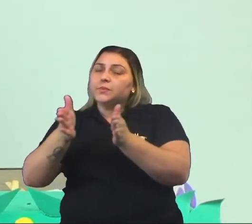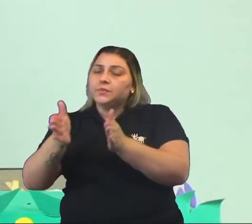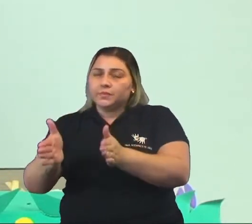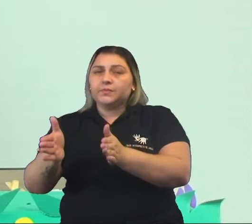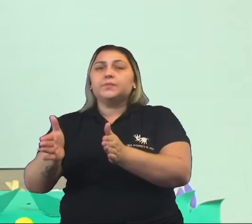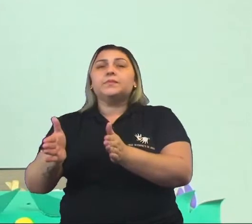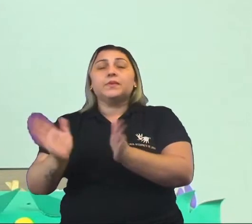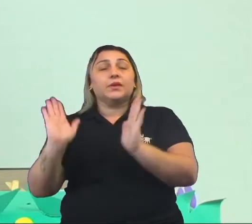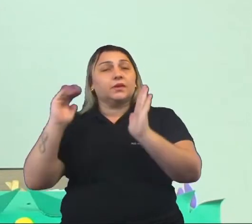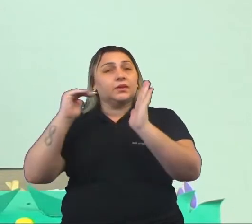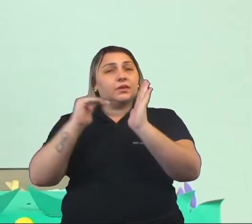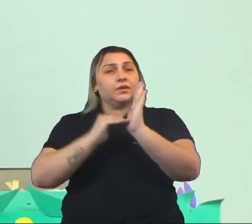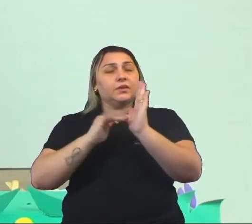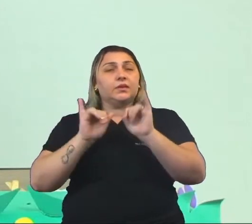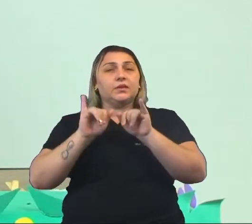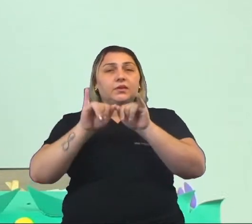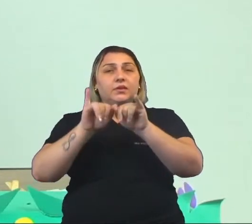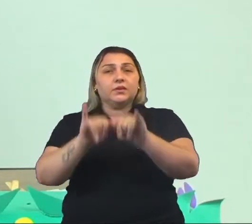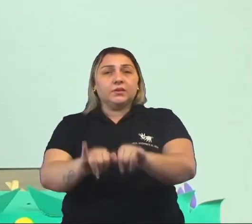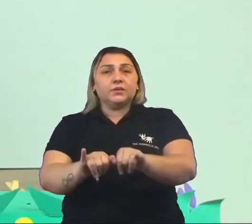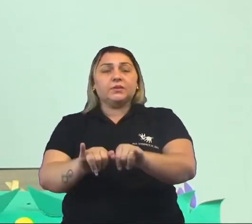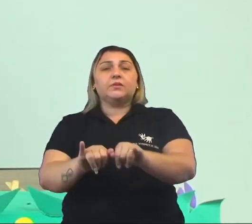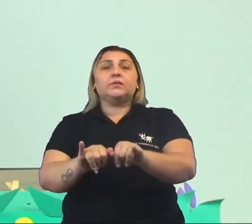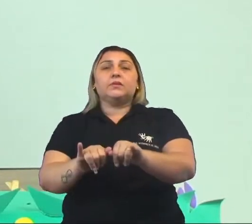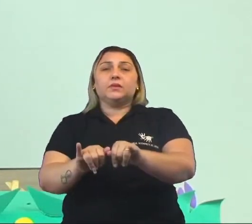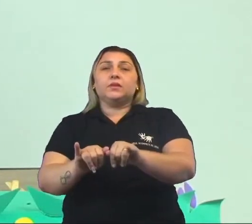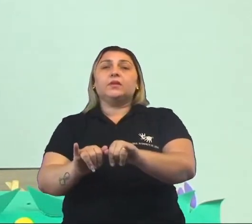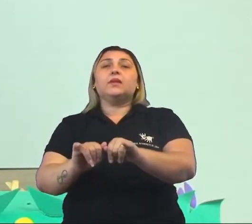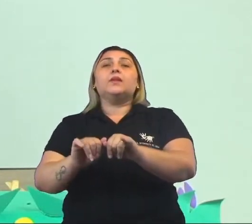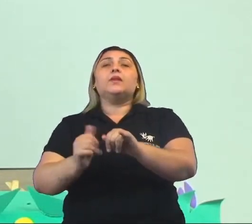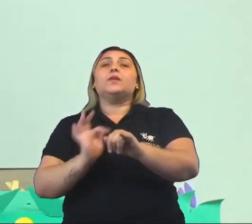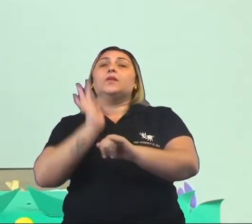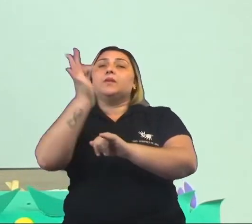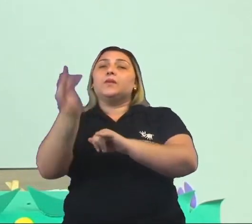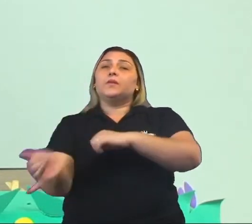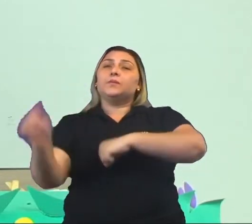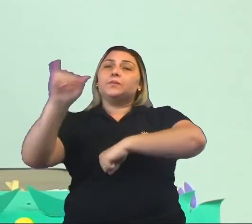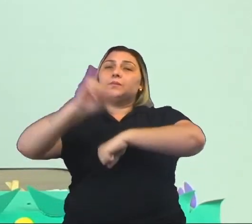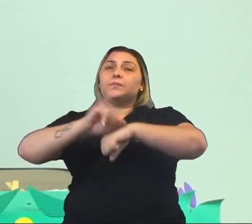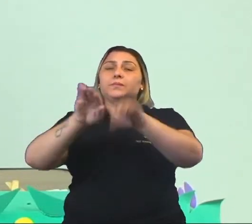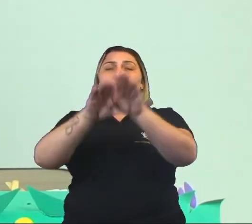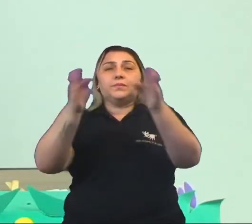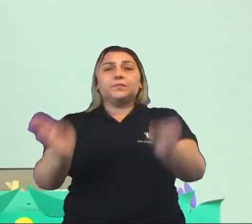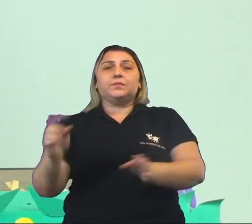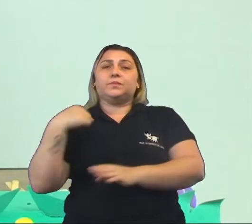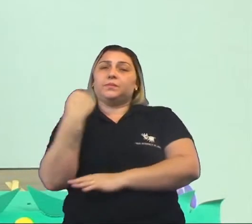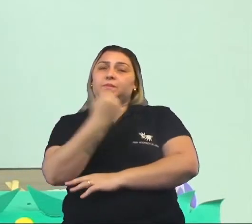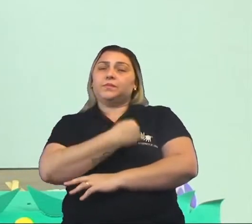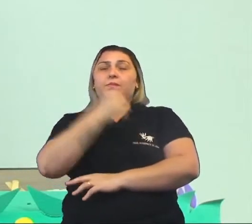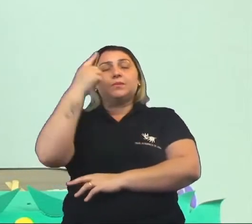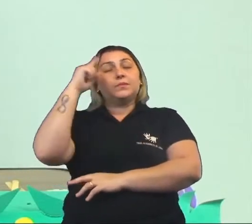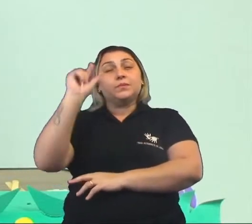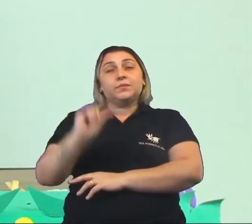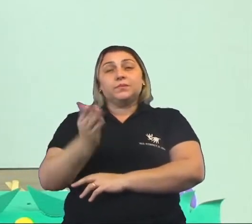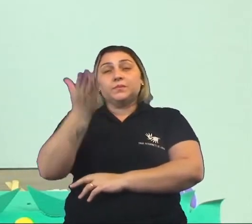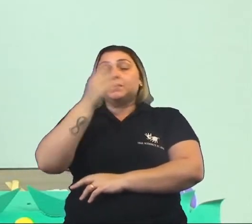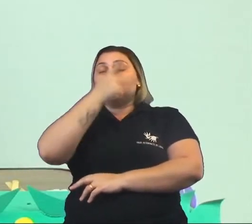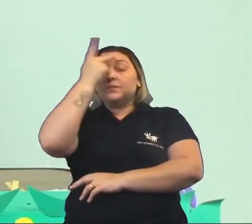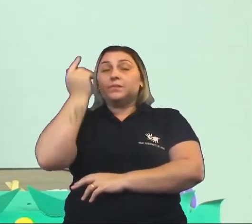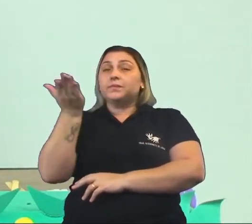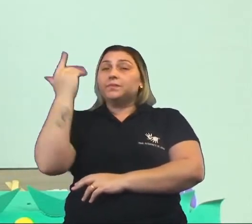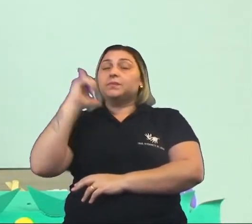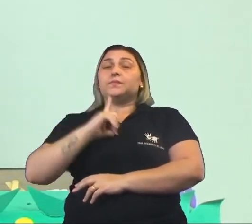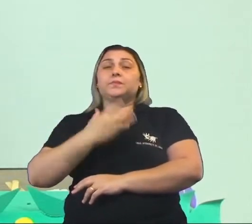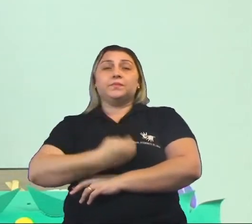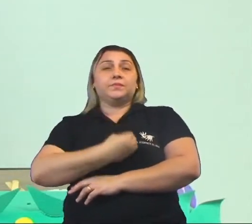processamento até chegar à nossa mesa. Então, se a gente pensar um pouquinho, as pessoas do passado, elas tinham uma